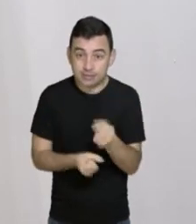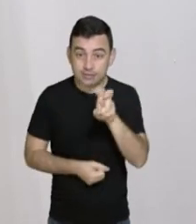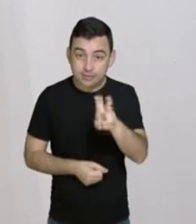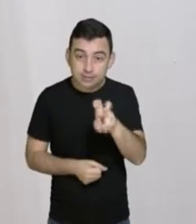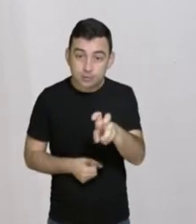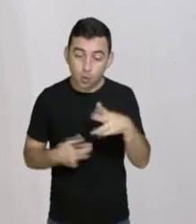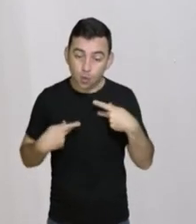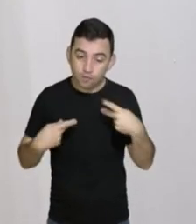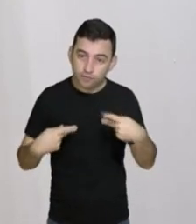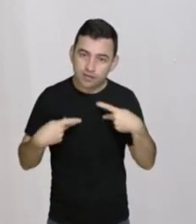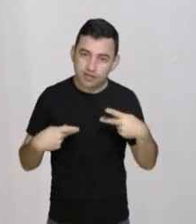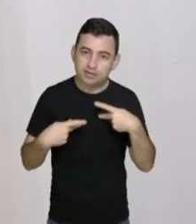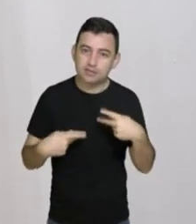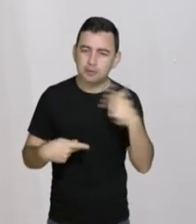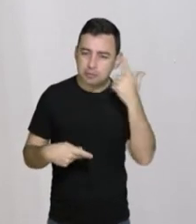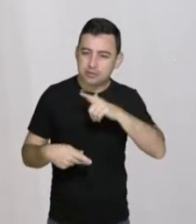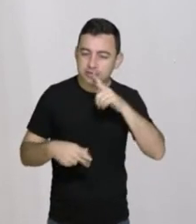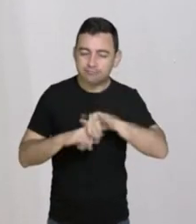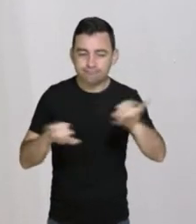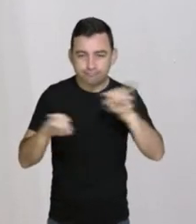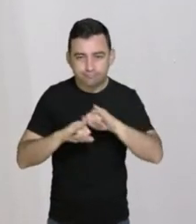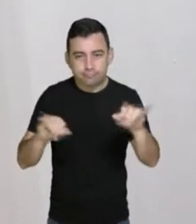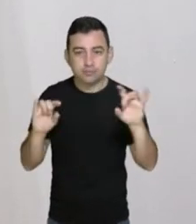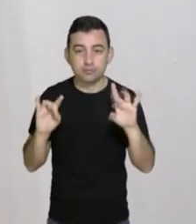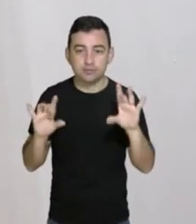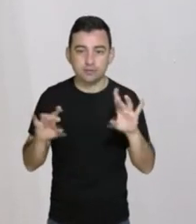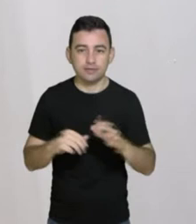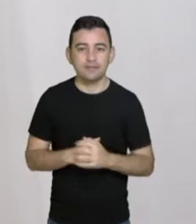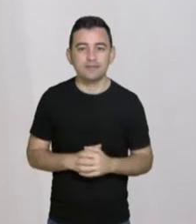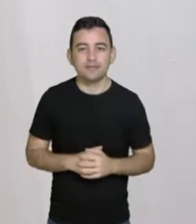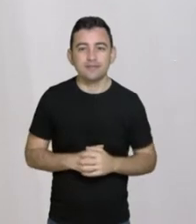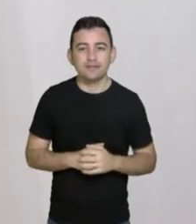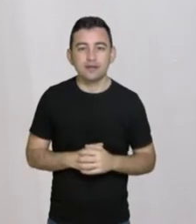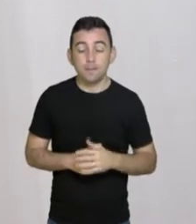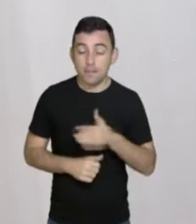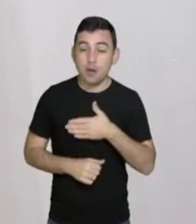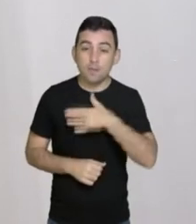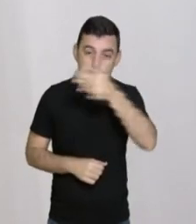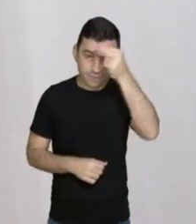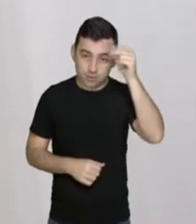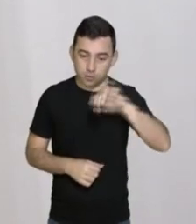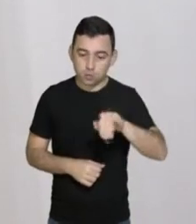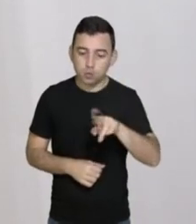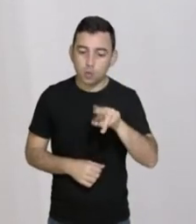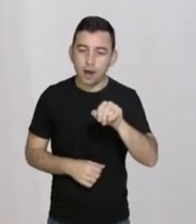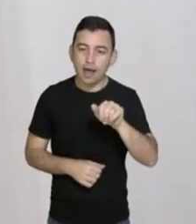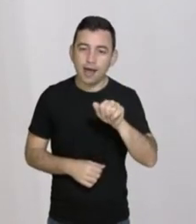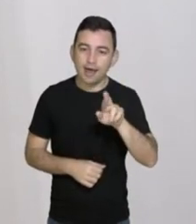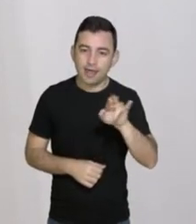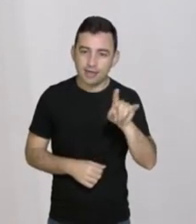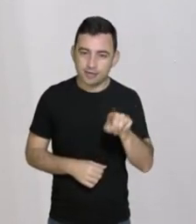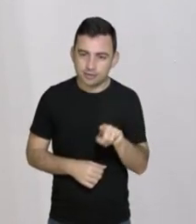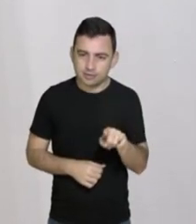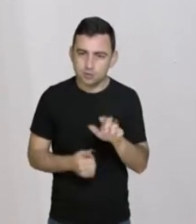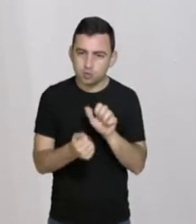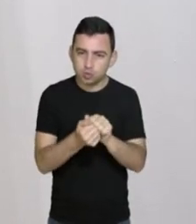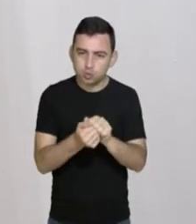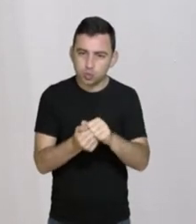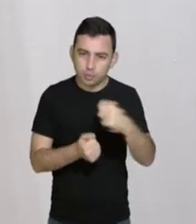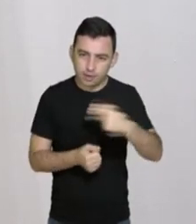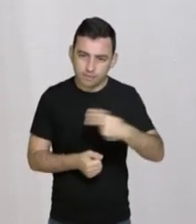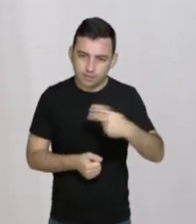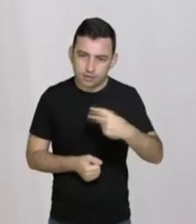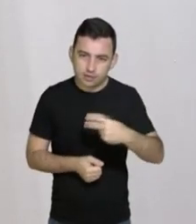campanha. Cito aqui o meu prefeito Juarez, presente, juntamente com o nosso vice-prefeito